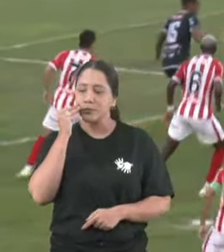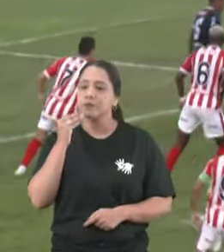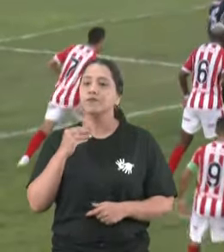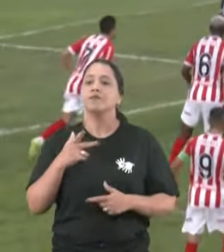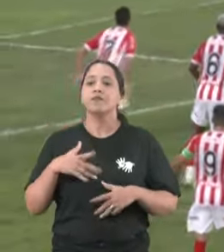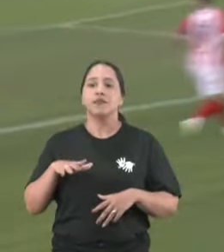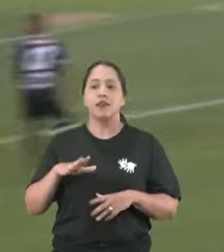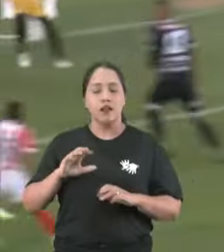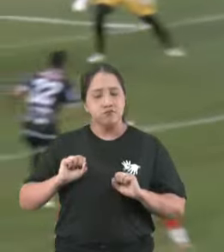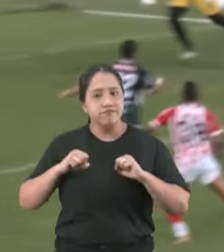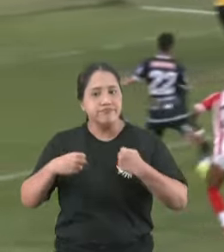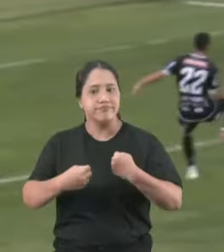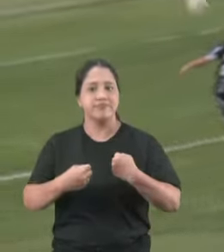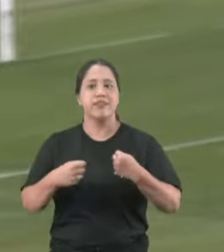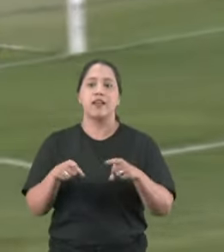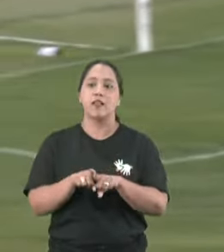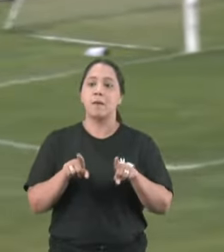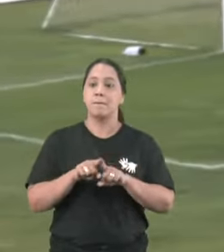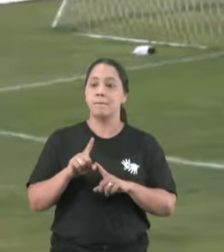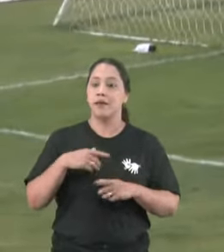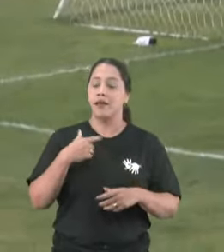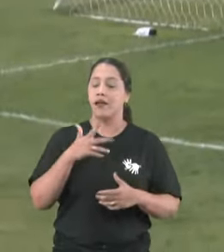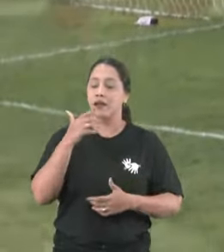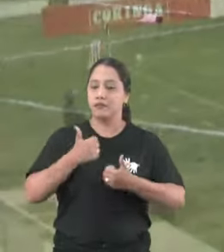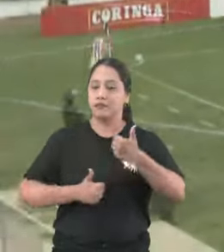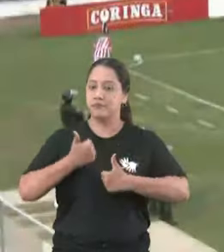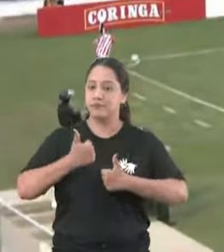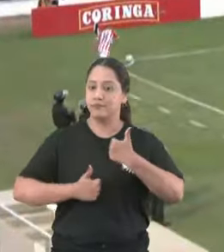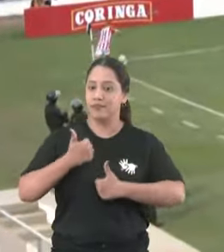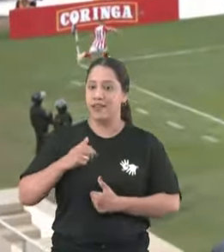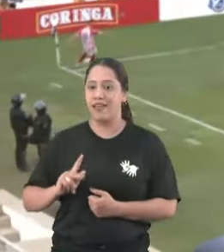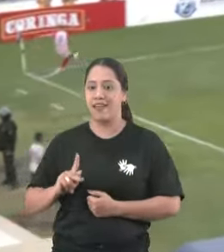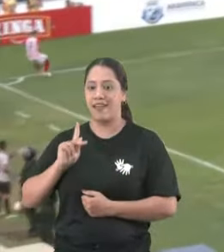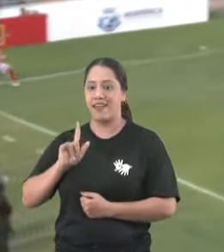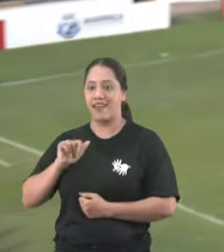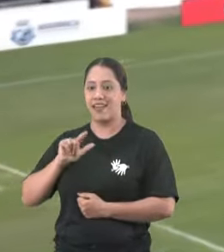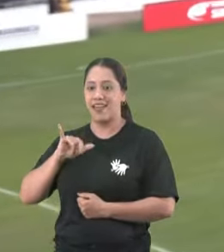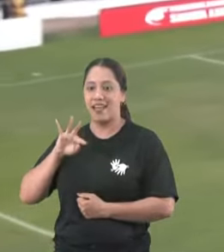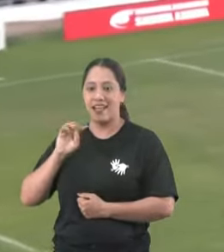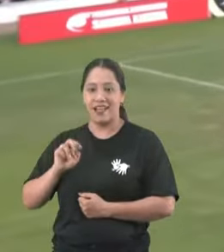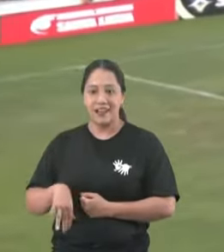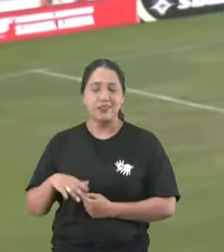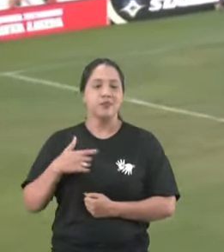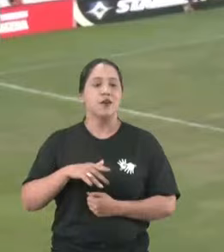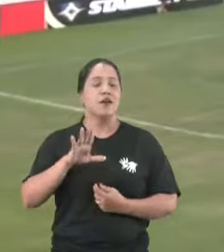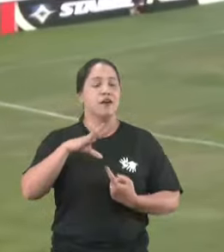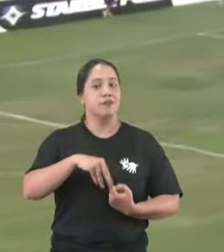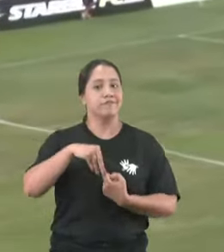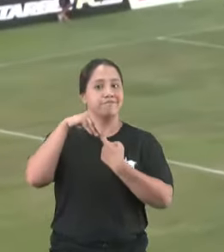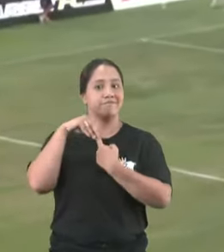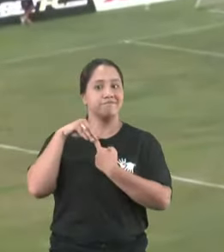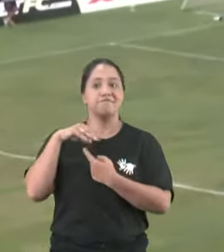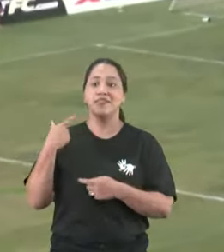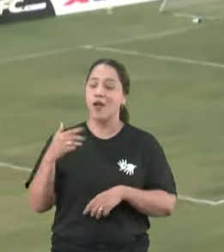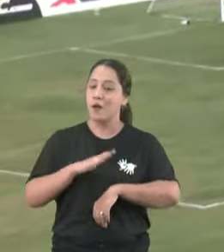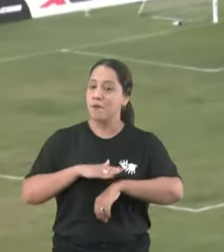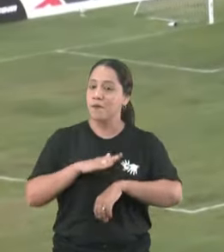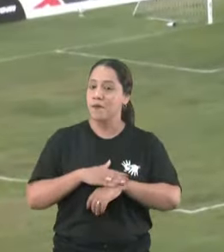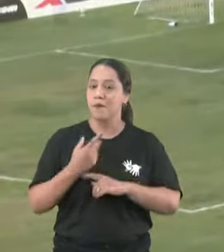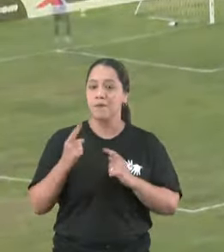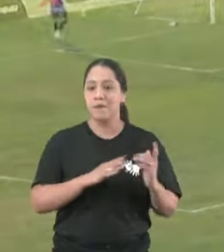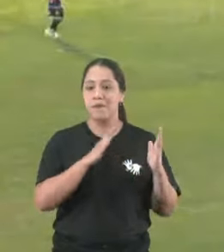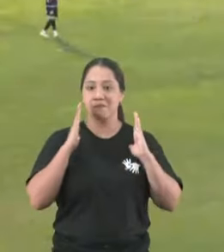jogador Kellington, que foi também um dos destaques desse primeiro tempo. Mas foi no quesito